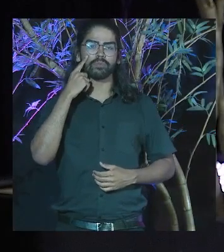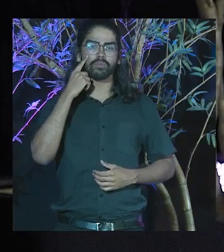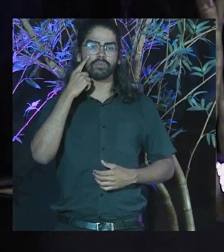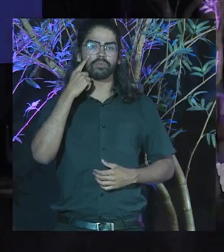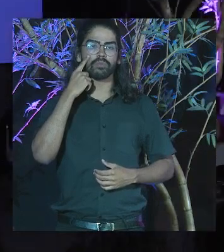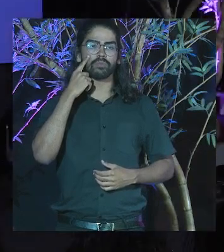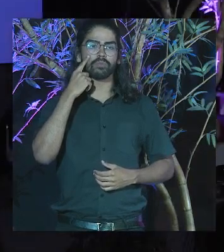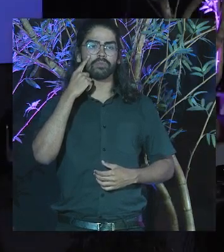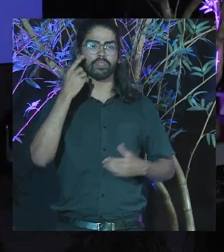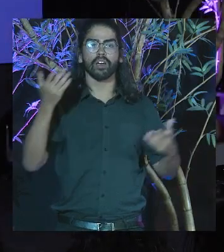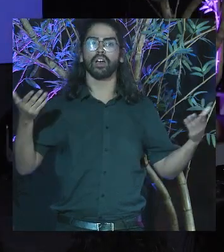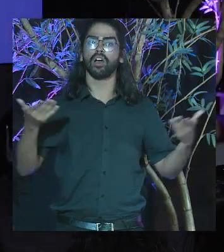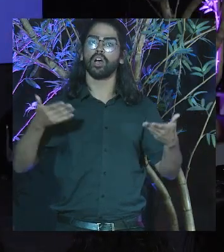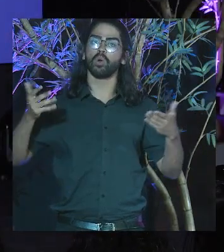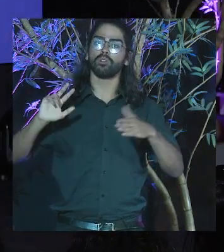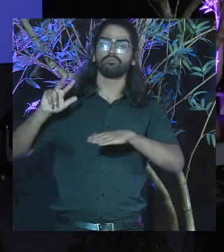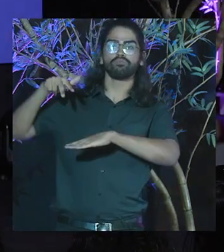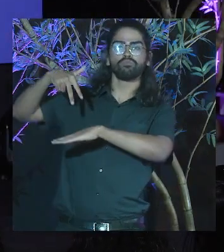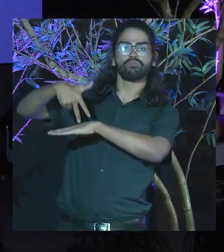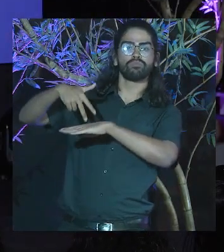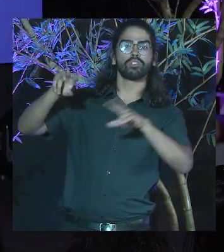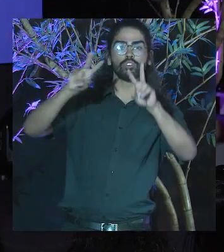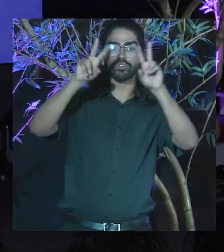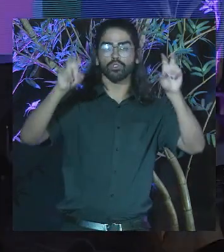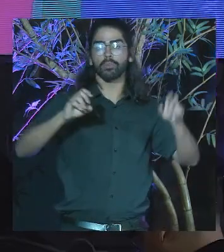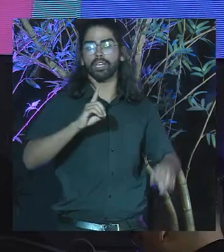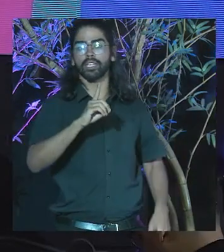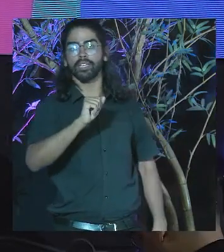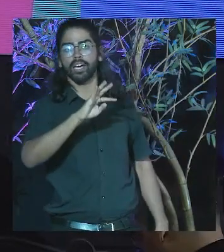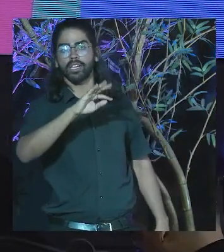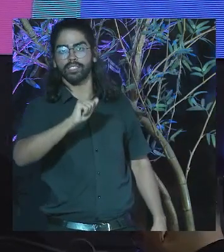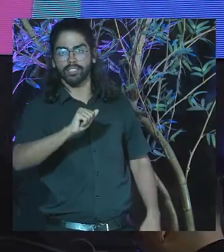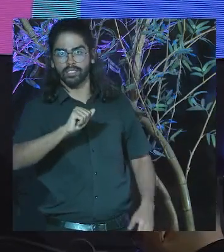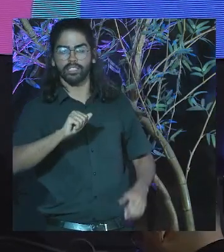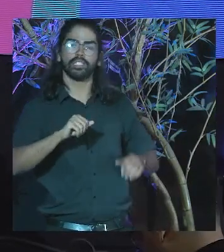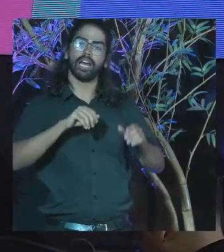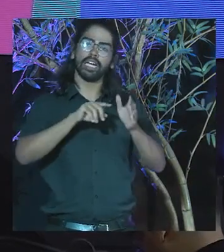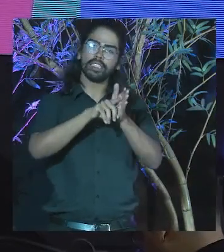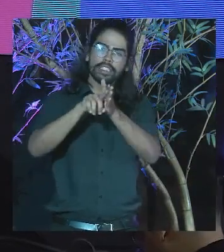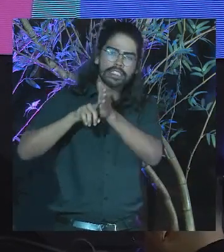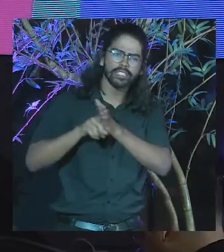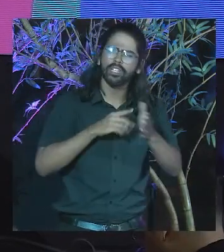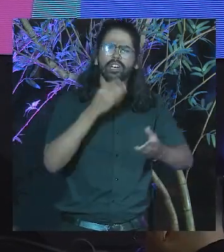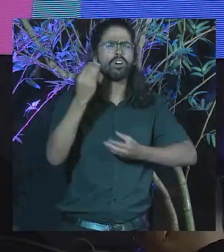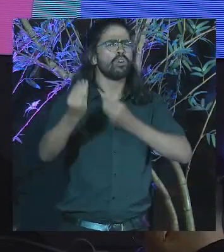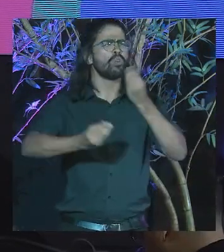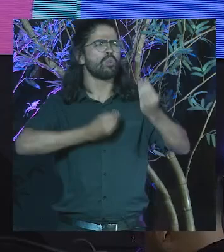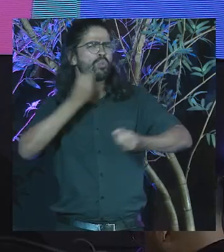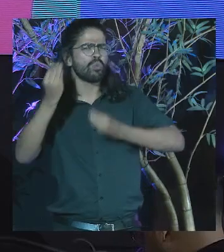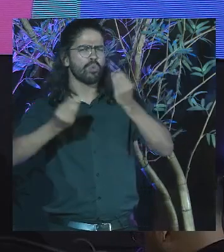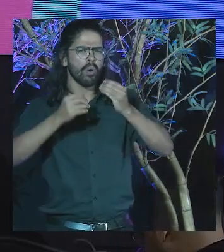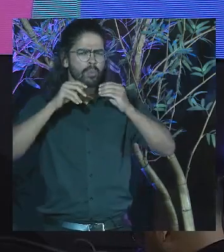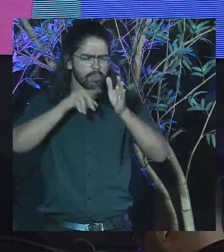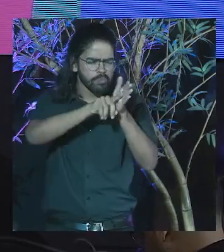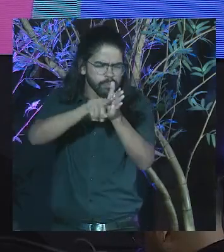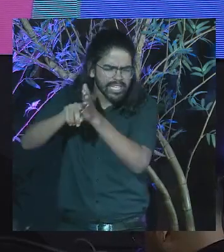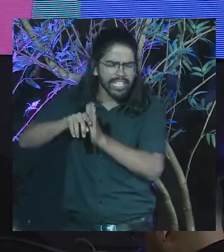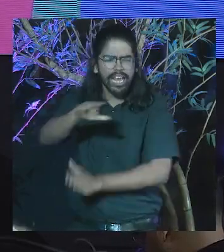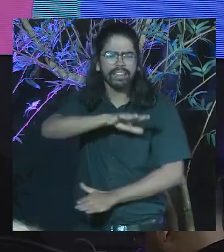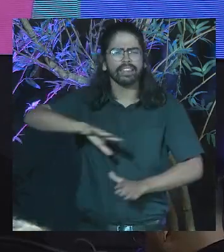Quem vai estar tendo pro palco agora vai estar falando sobre Data Thinking, que é navegando na era da inteligência artificial. Olha que